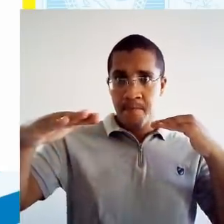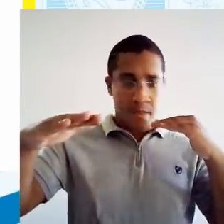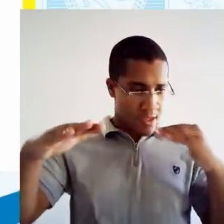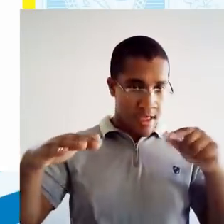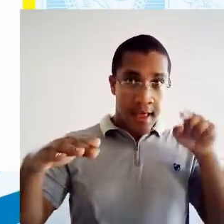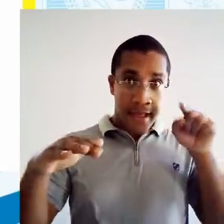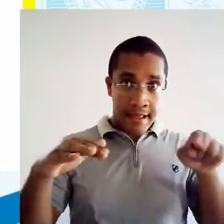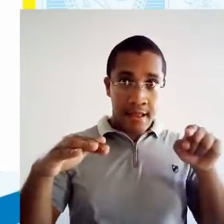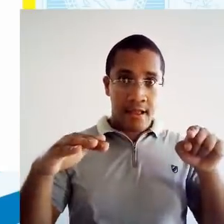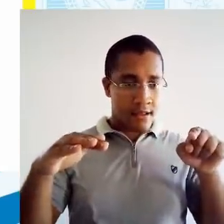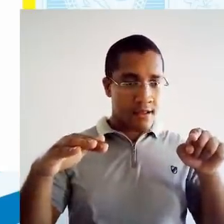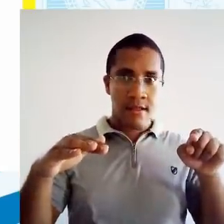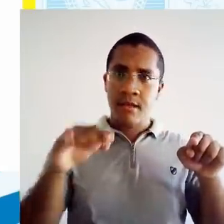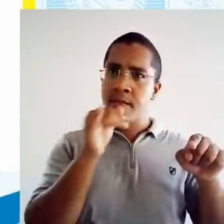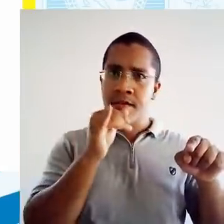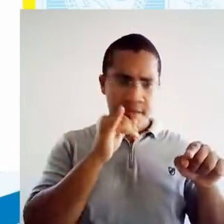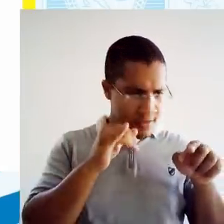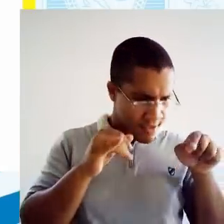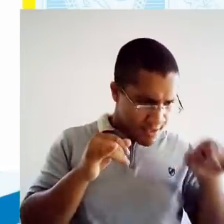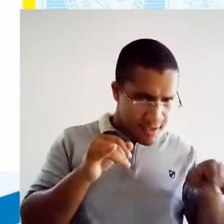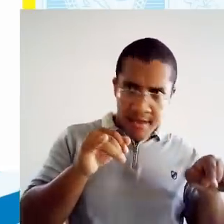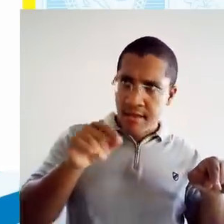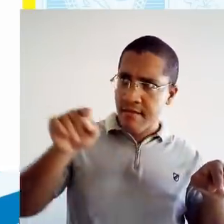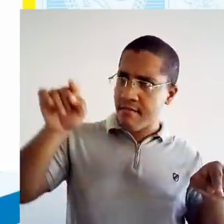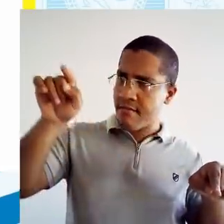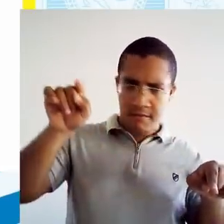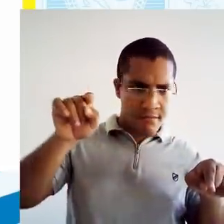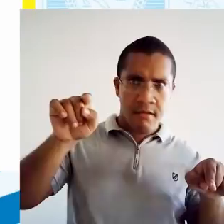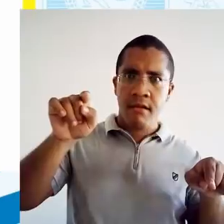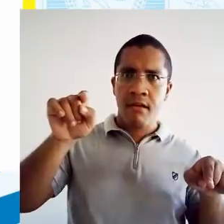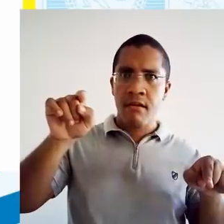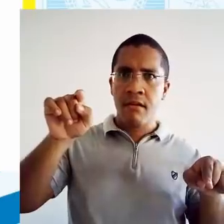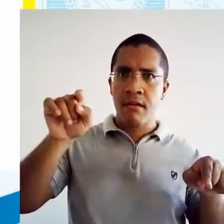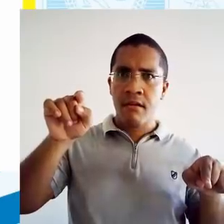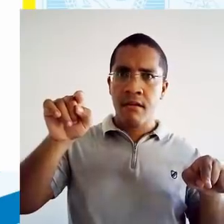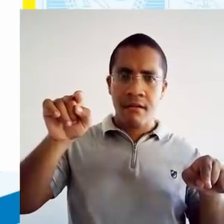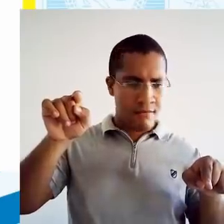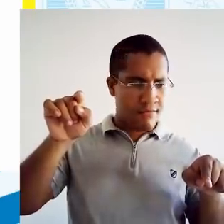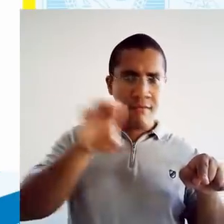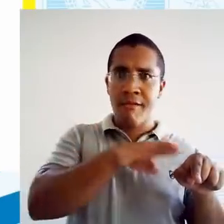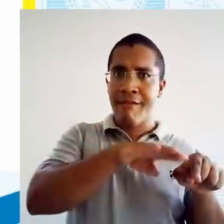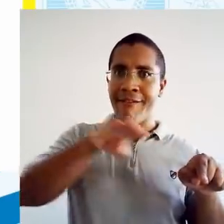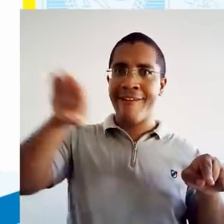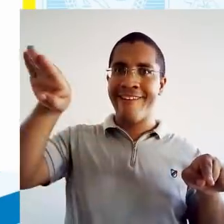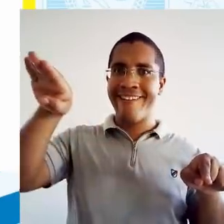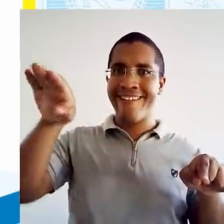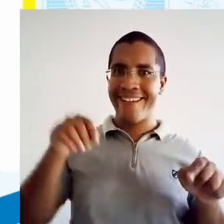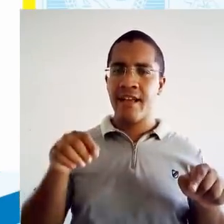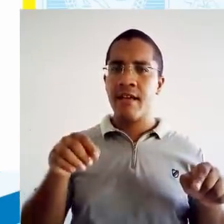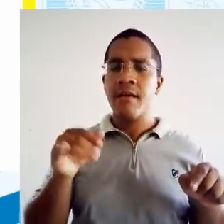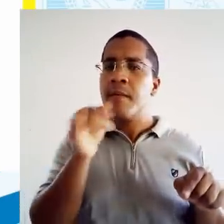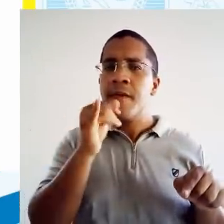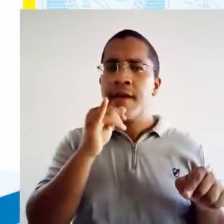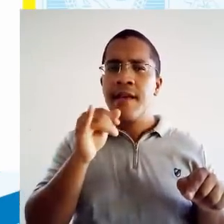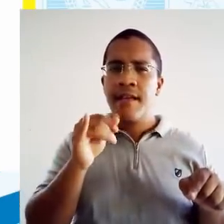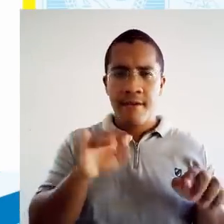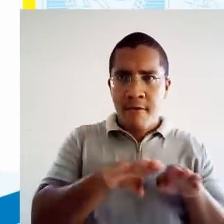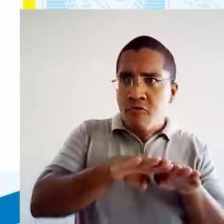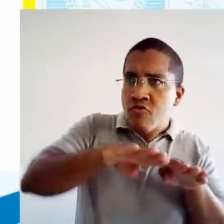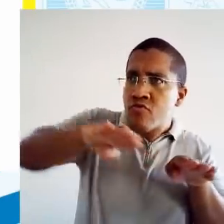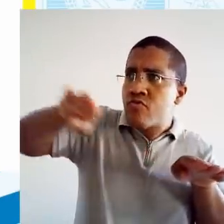fim encontram-se em alturas diferentes. Alguns exemplos de plano inclinado são o quê?